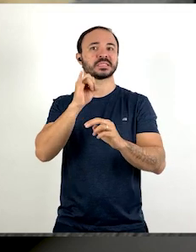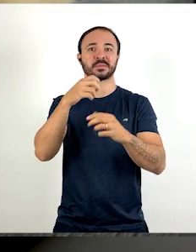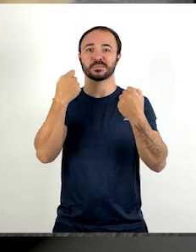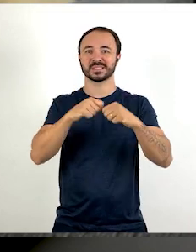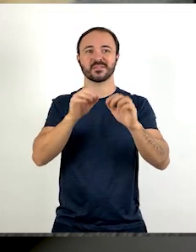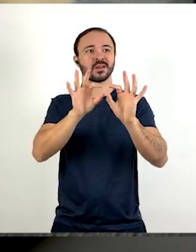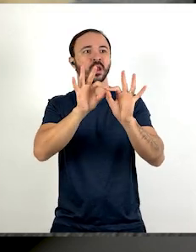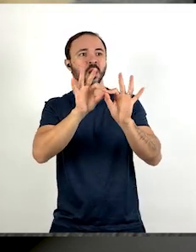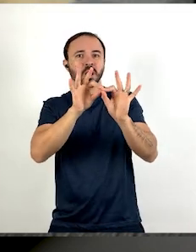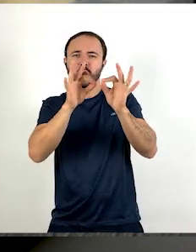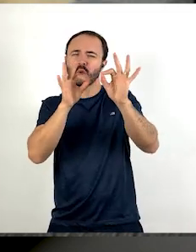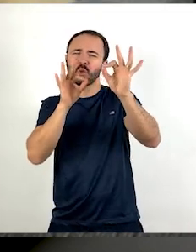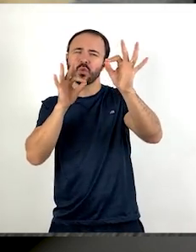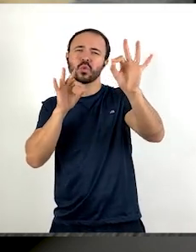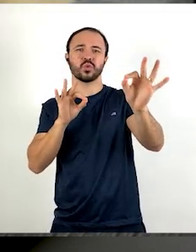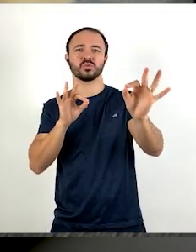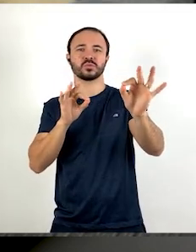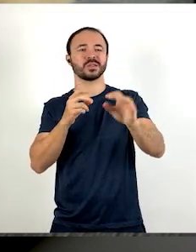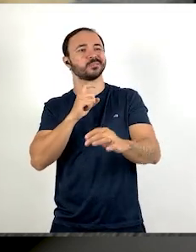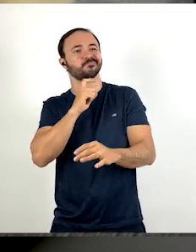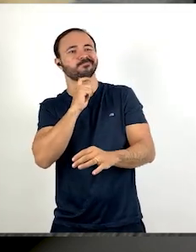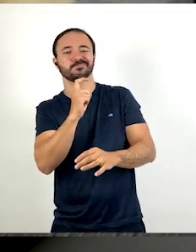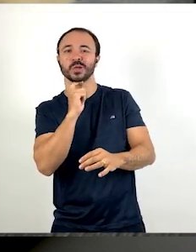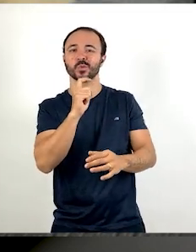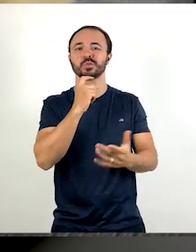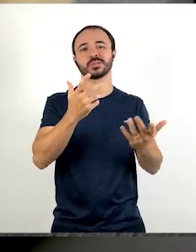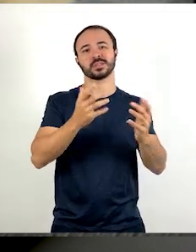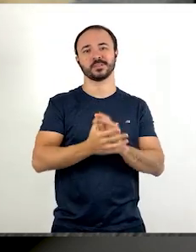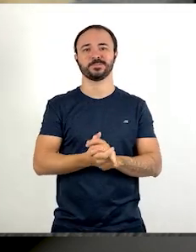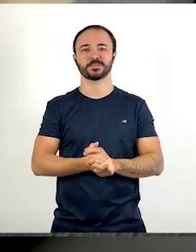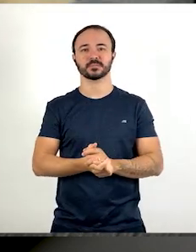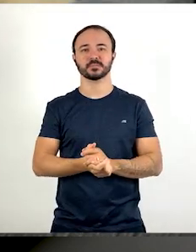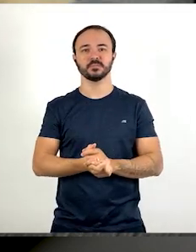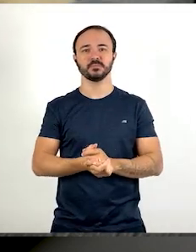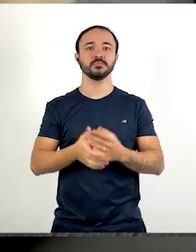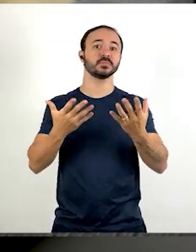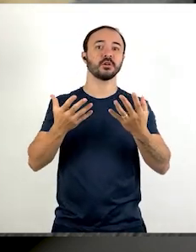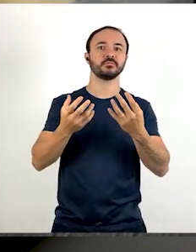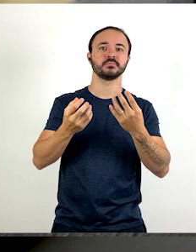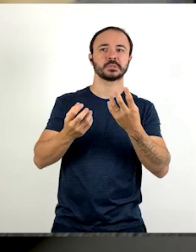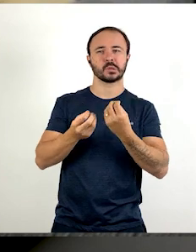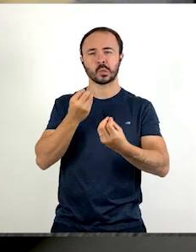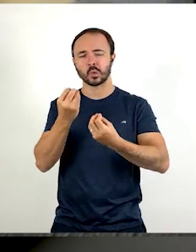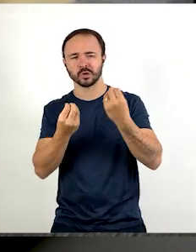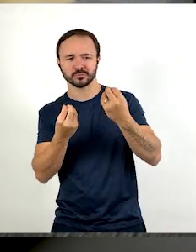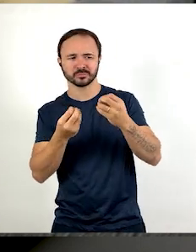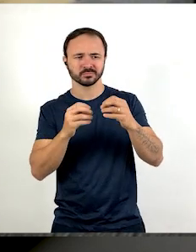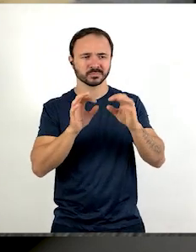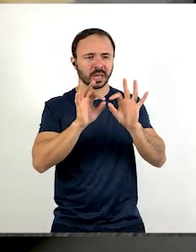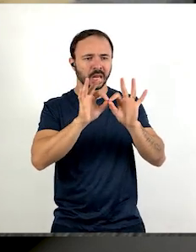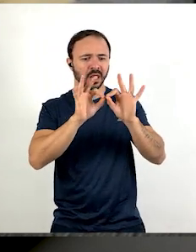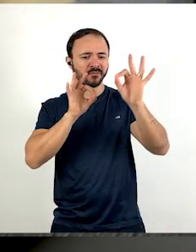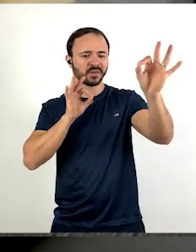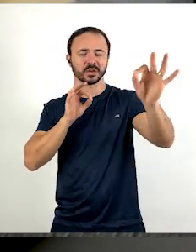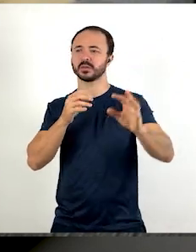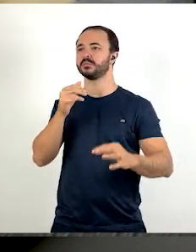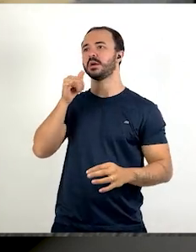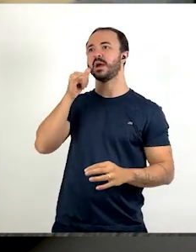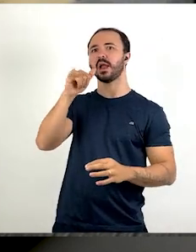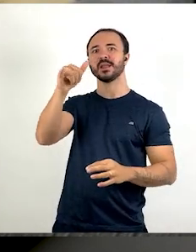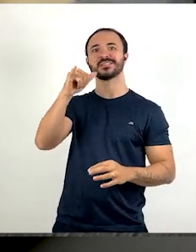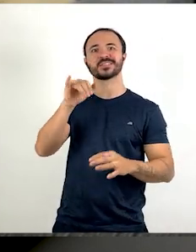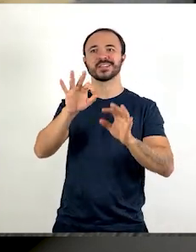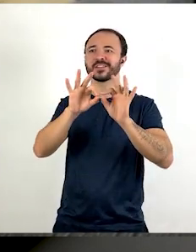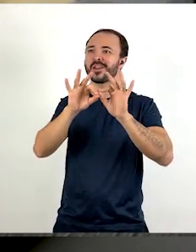a longas distâncias. Dessa forma, para expandir o uso de energia elétrica,